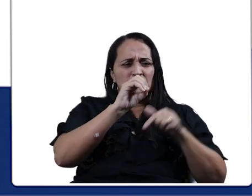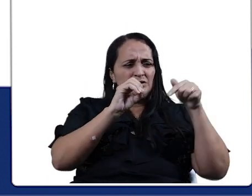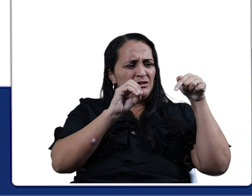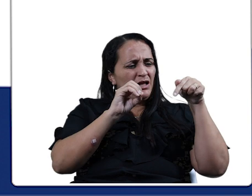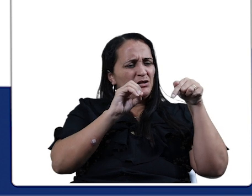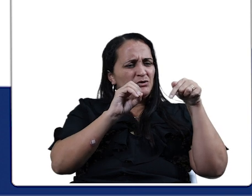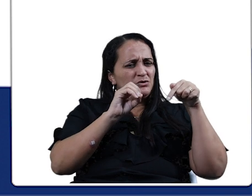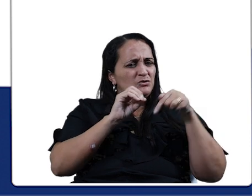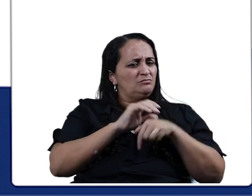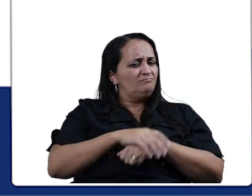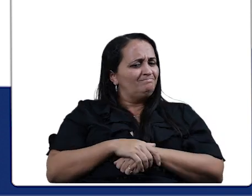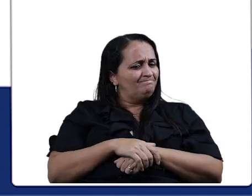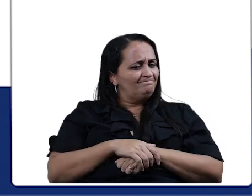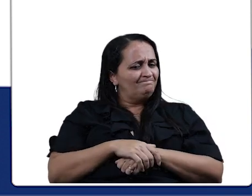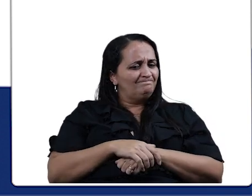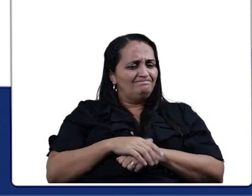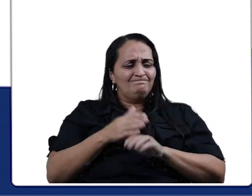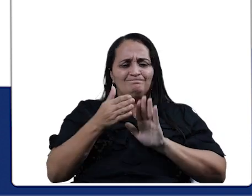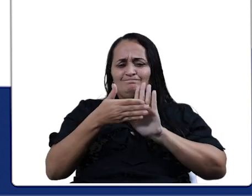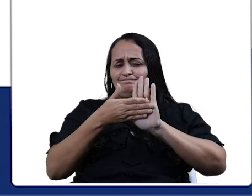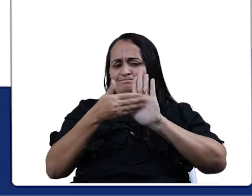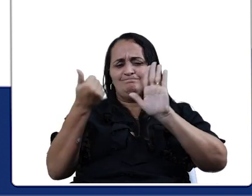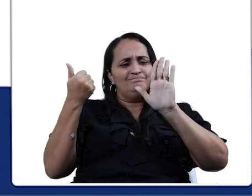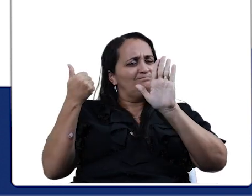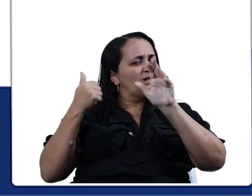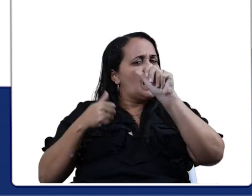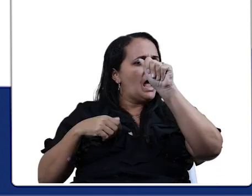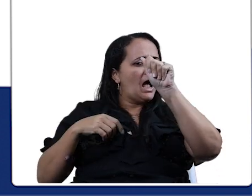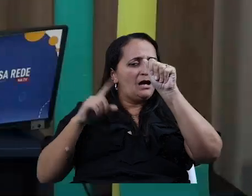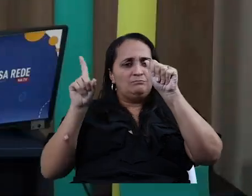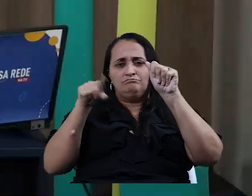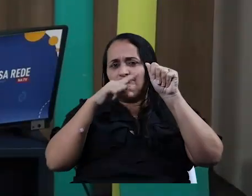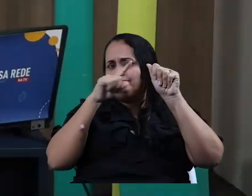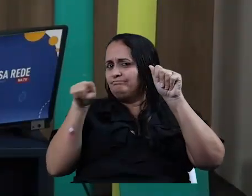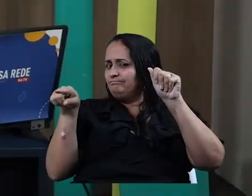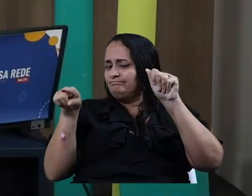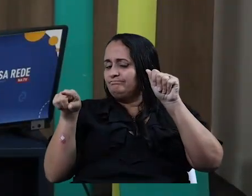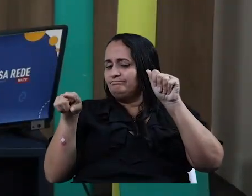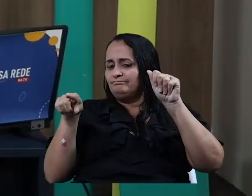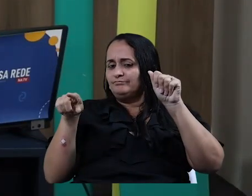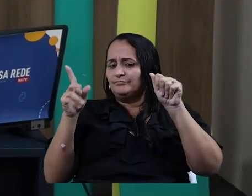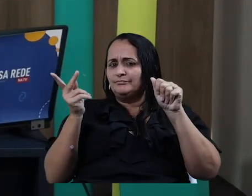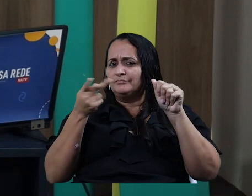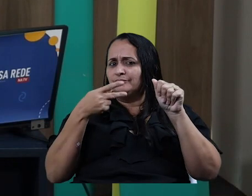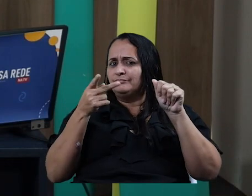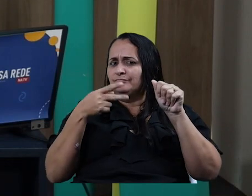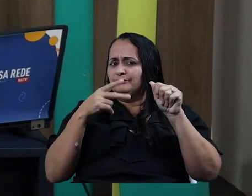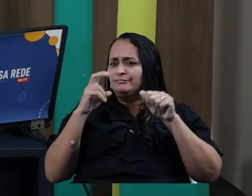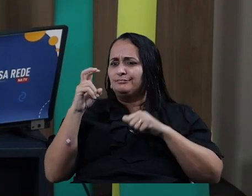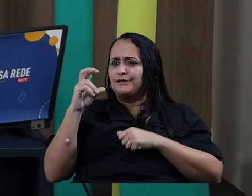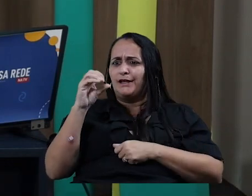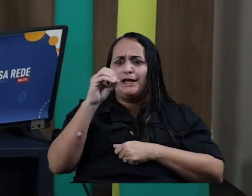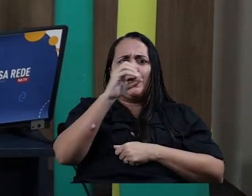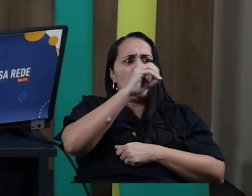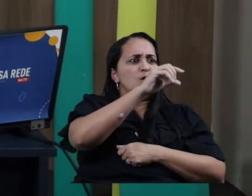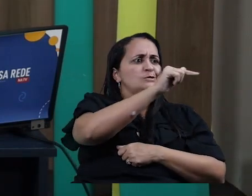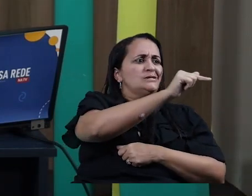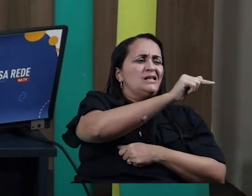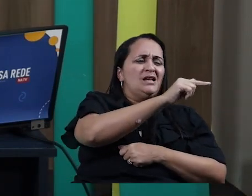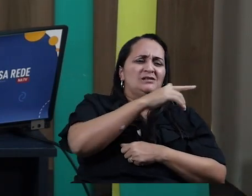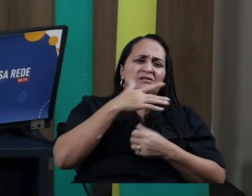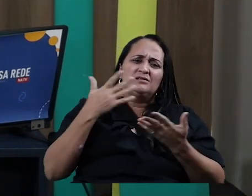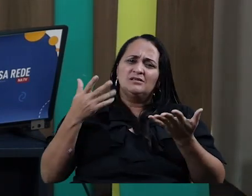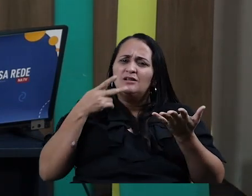11.507. Essa daqui, ó, eu já mando para o Beleléu, porque na letra A escrita do número